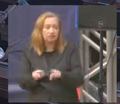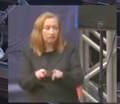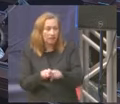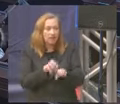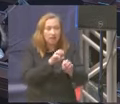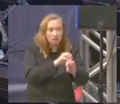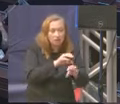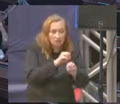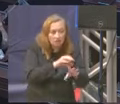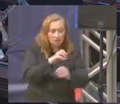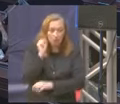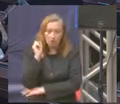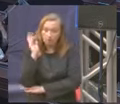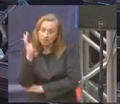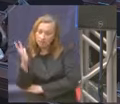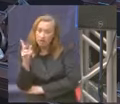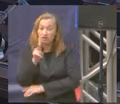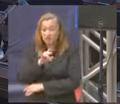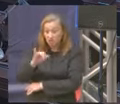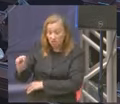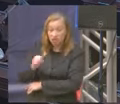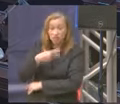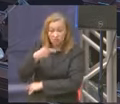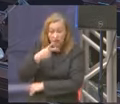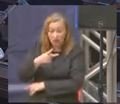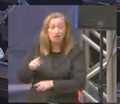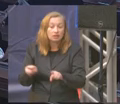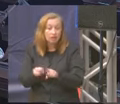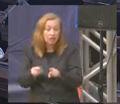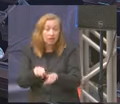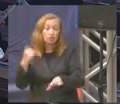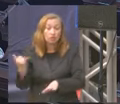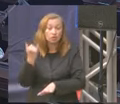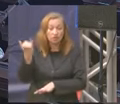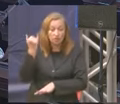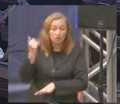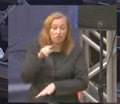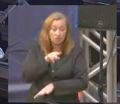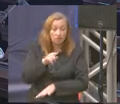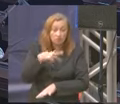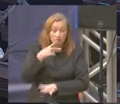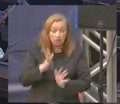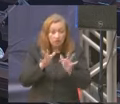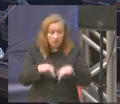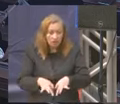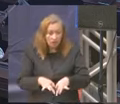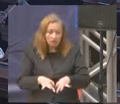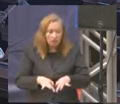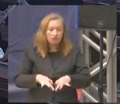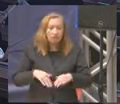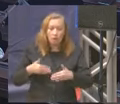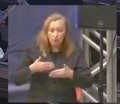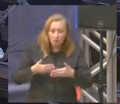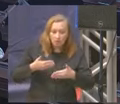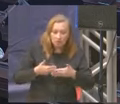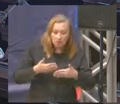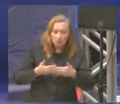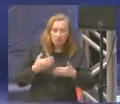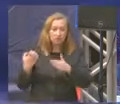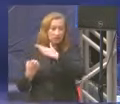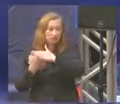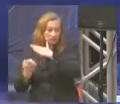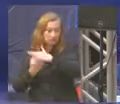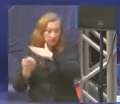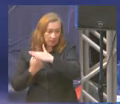Vinícius coloca, passa pela questão extremamente importante, que no final agora você coloca, que é promover essa aproximação entre as